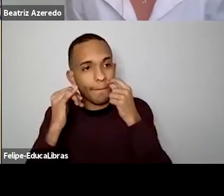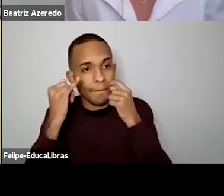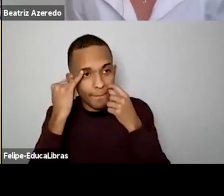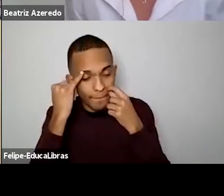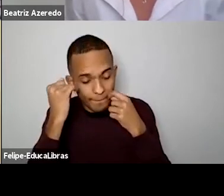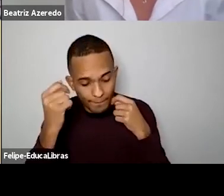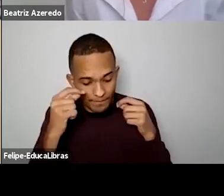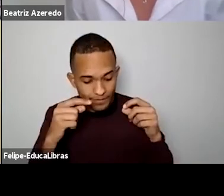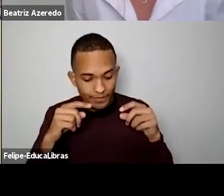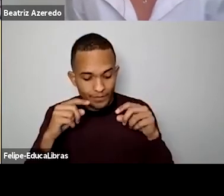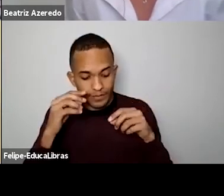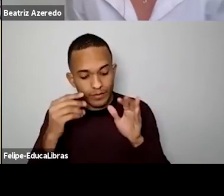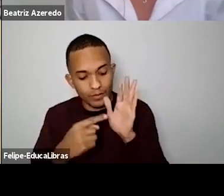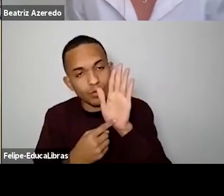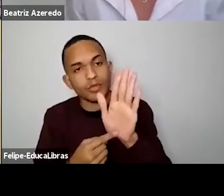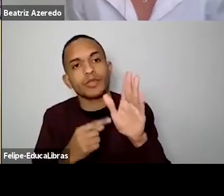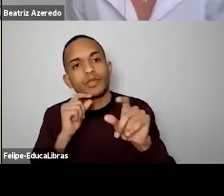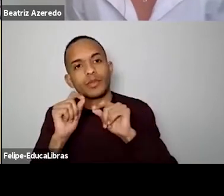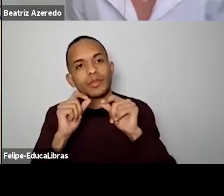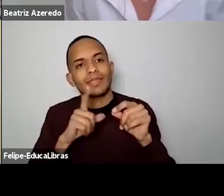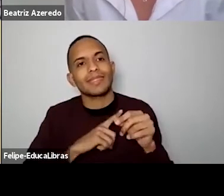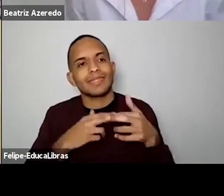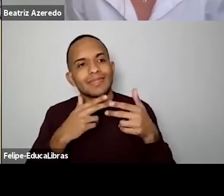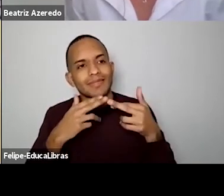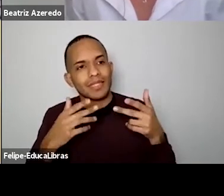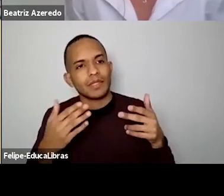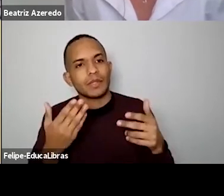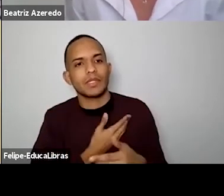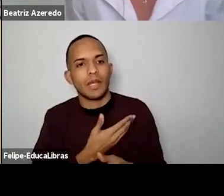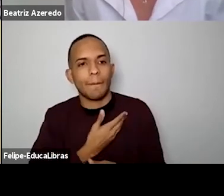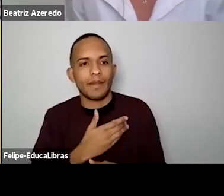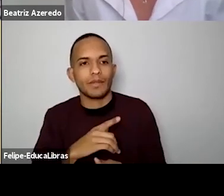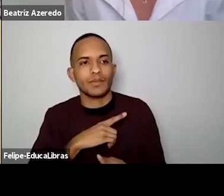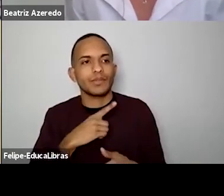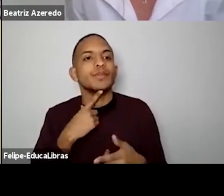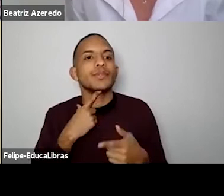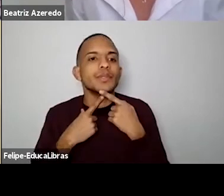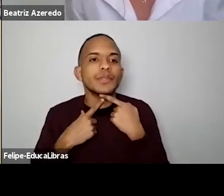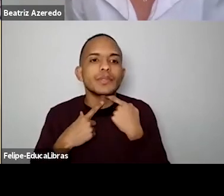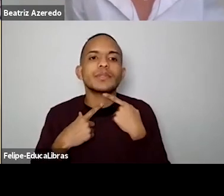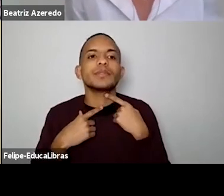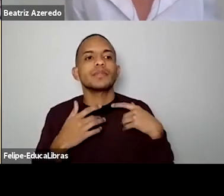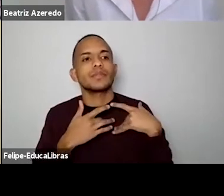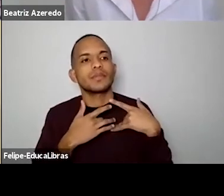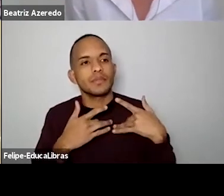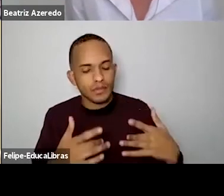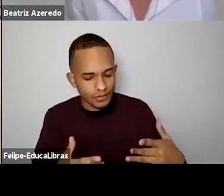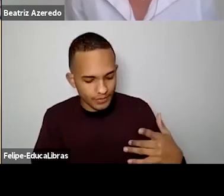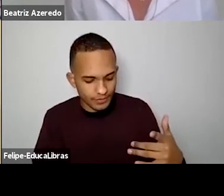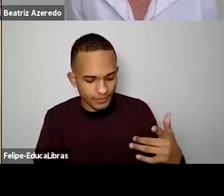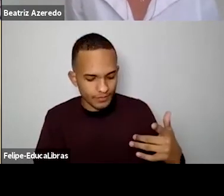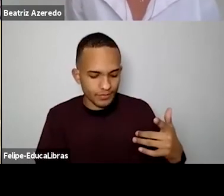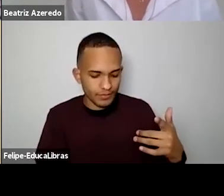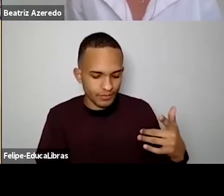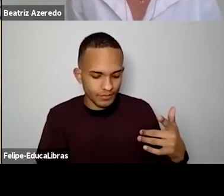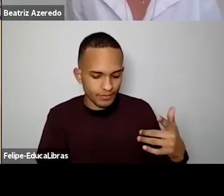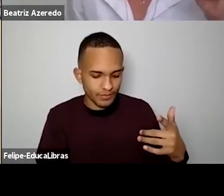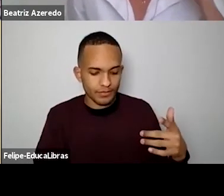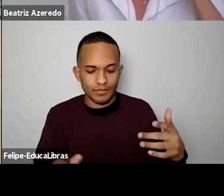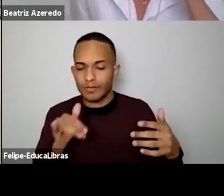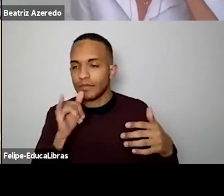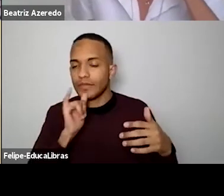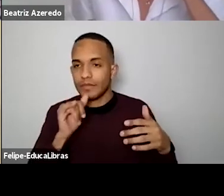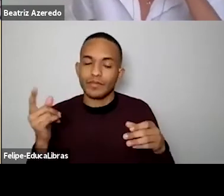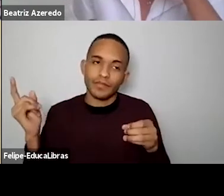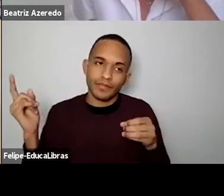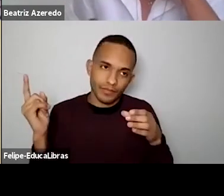também tinha vários amigos que tinham essa intenção da doação, mas não sabiam para onde. Então eles vinham até nós,